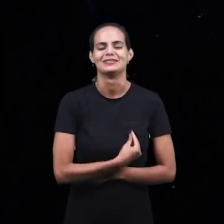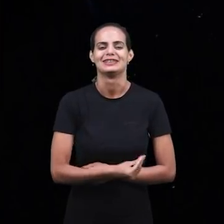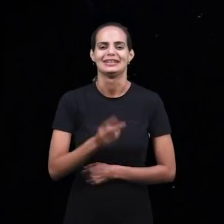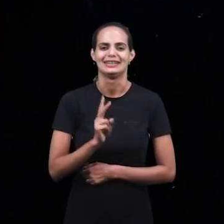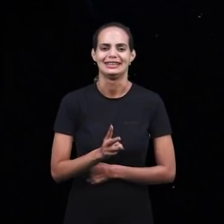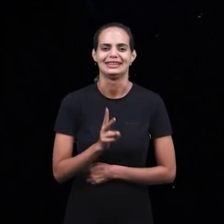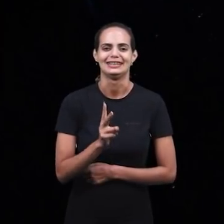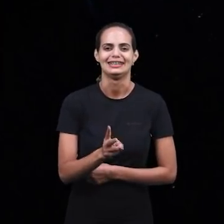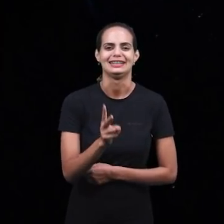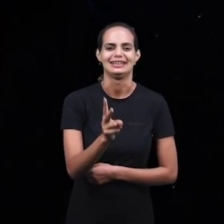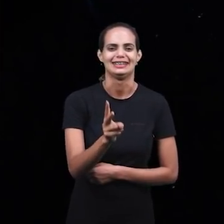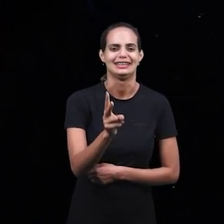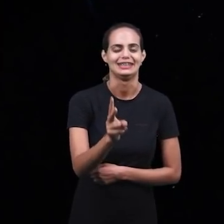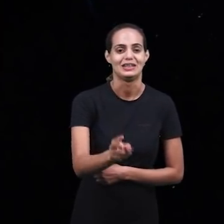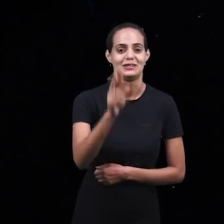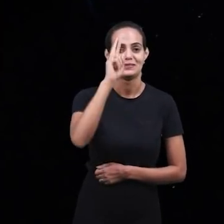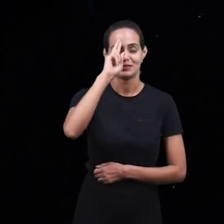Senhor.